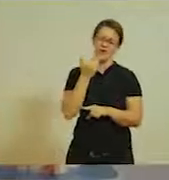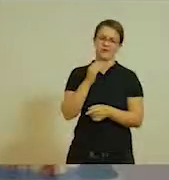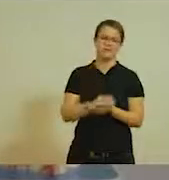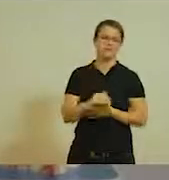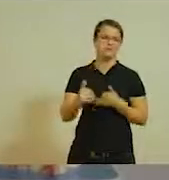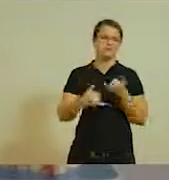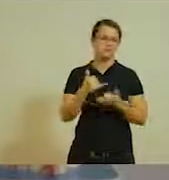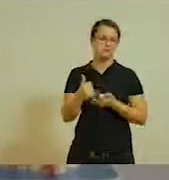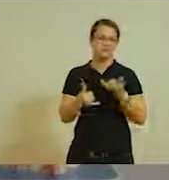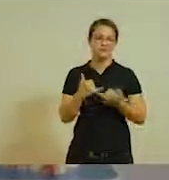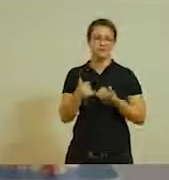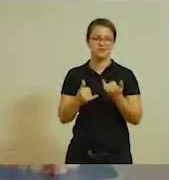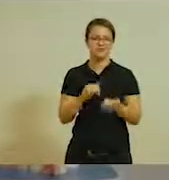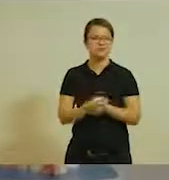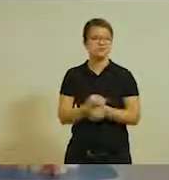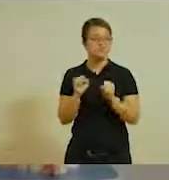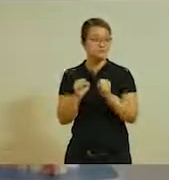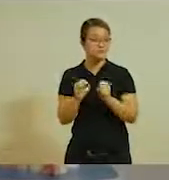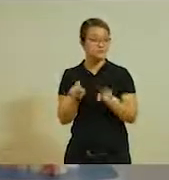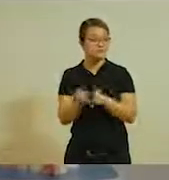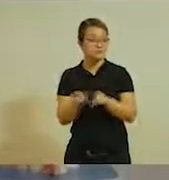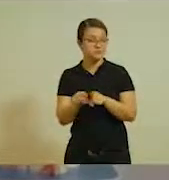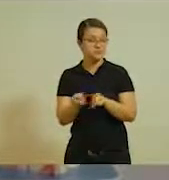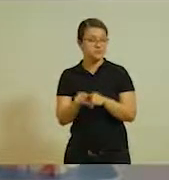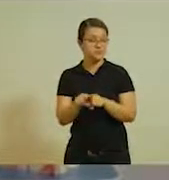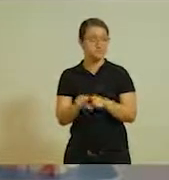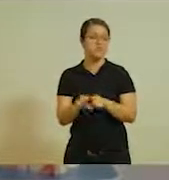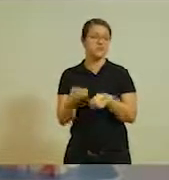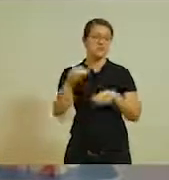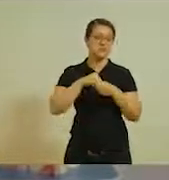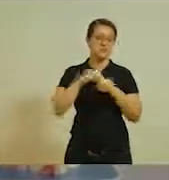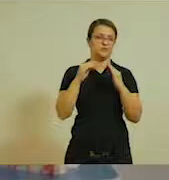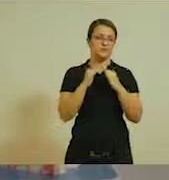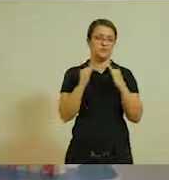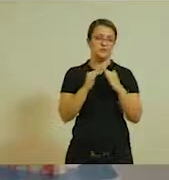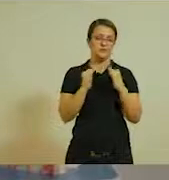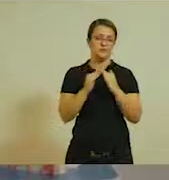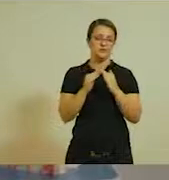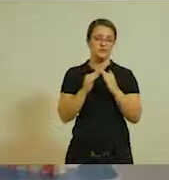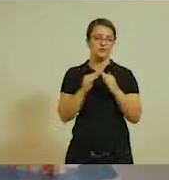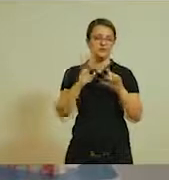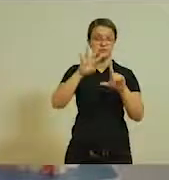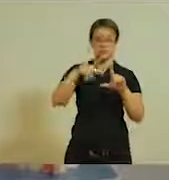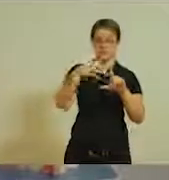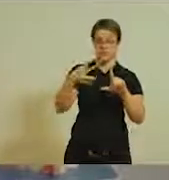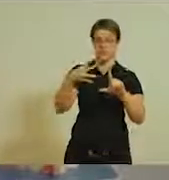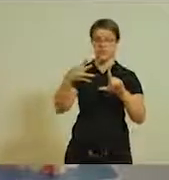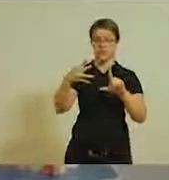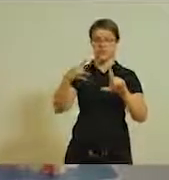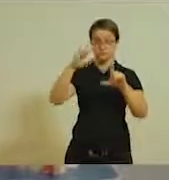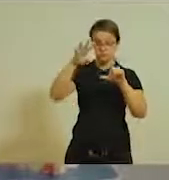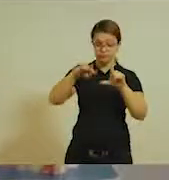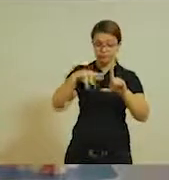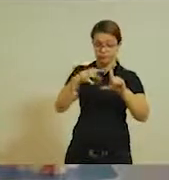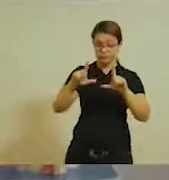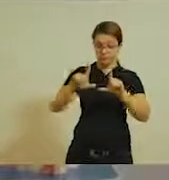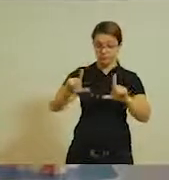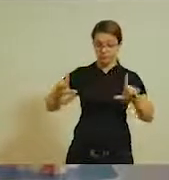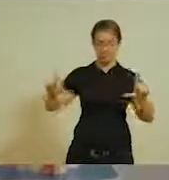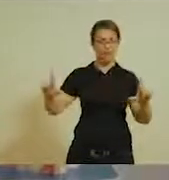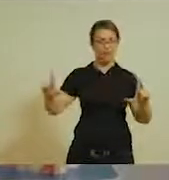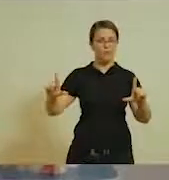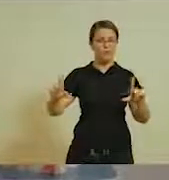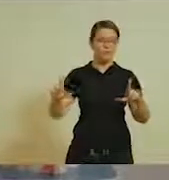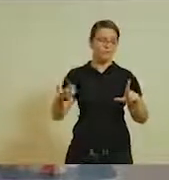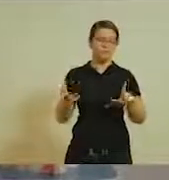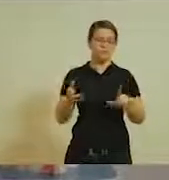É muito fácil e divertido esse jogo. Vocês podem também elaborar dentro de casa, fazer uma tabela grande. Dá para jogar